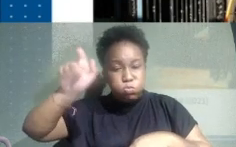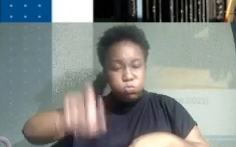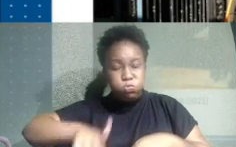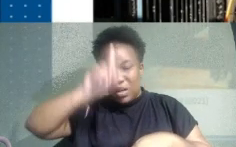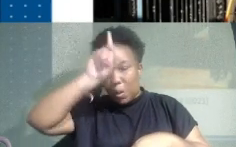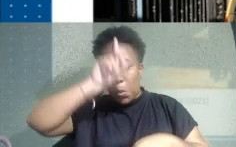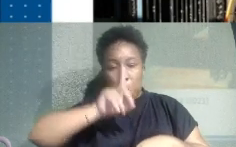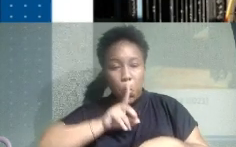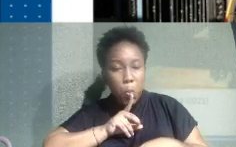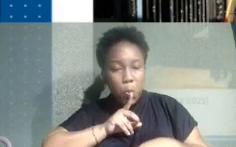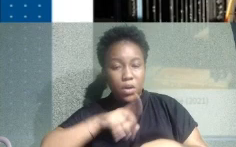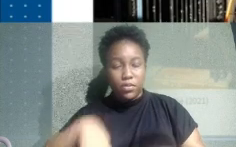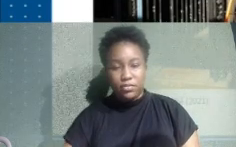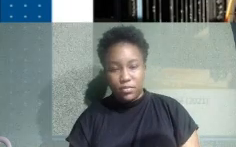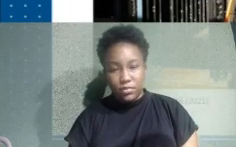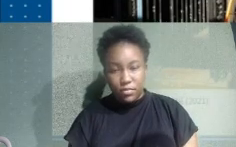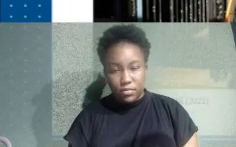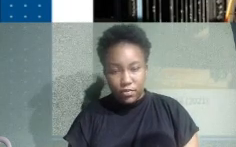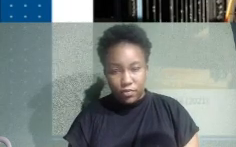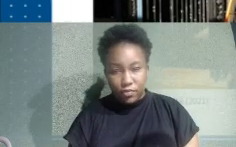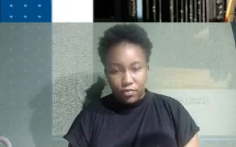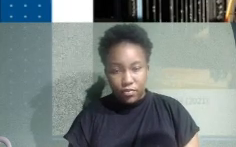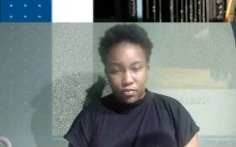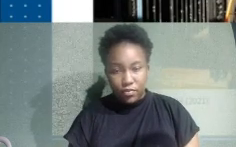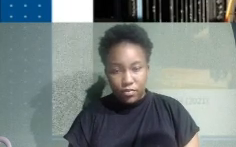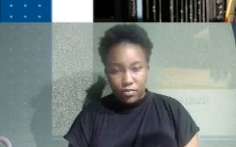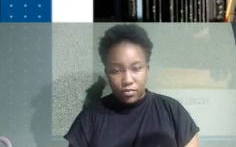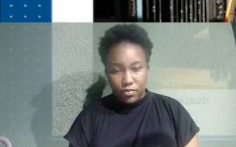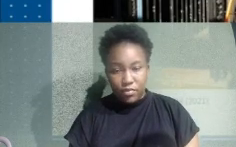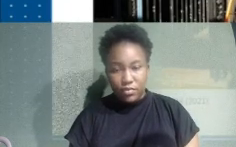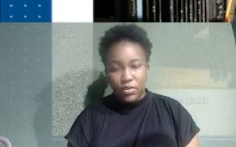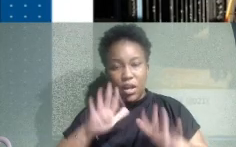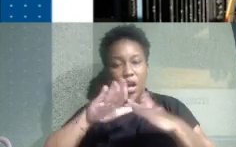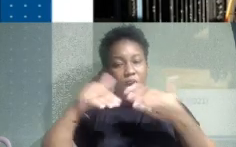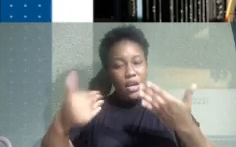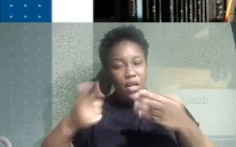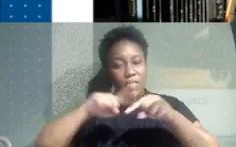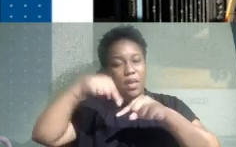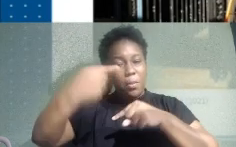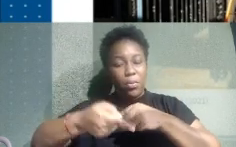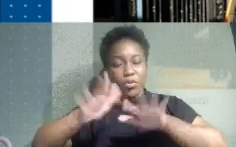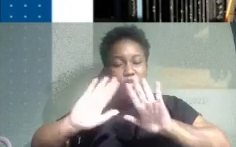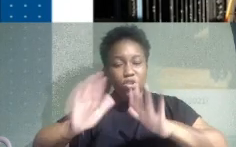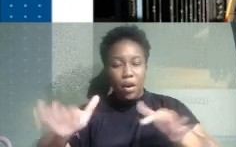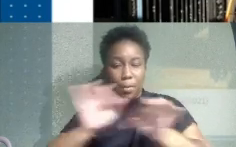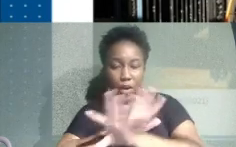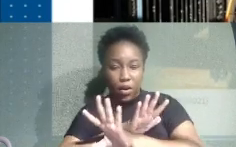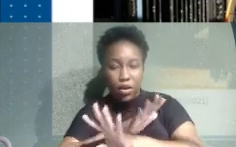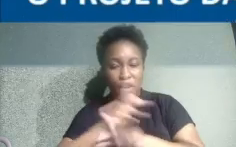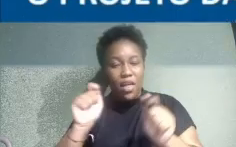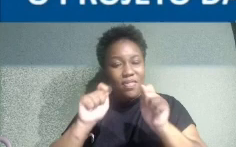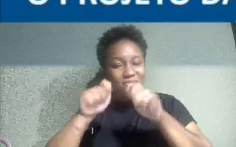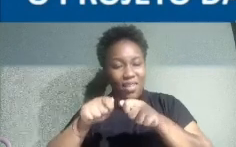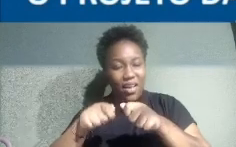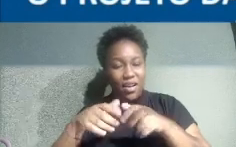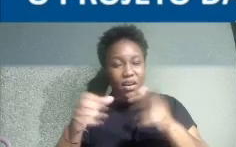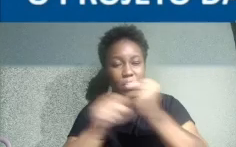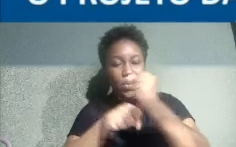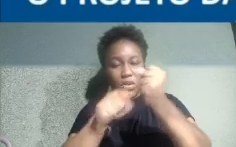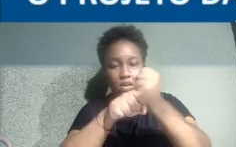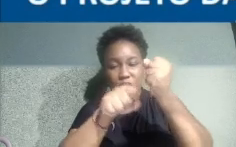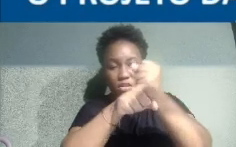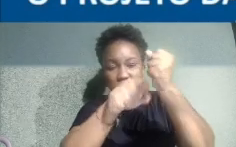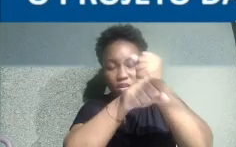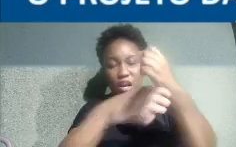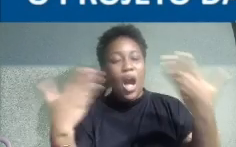deixar exatamente onde vai ser esse ponto, tá bom? Então, depois que está definido, eu vou lá e posso concretar. Beleza.